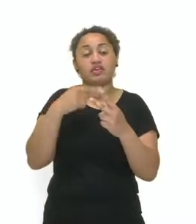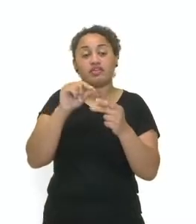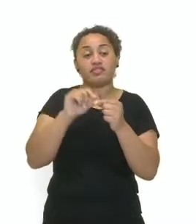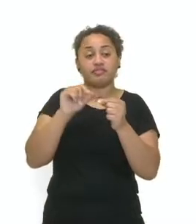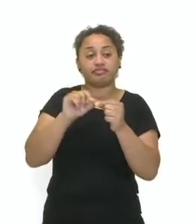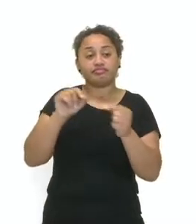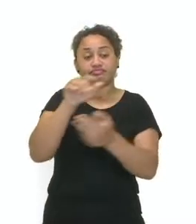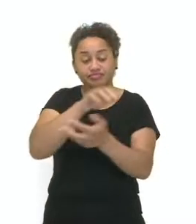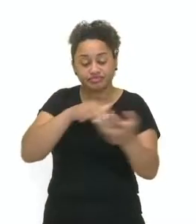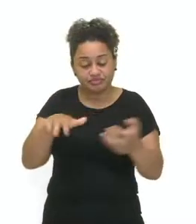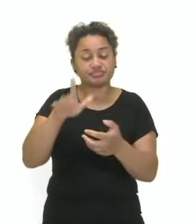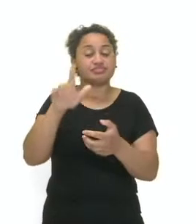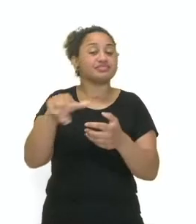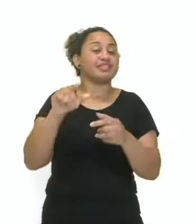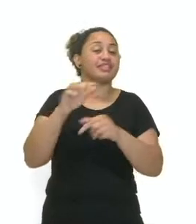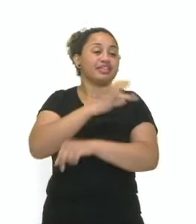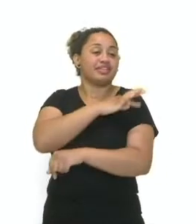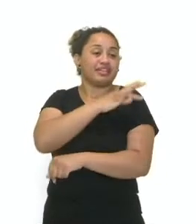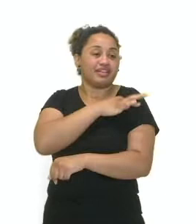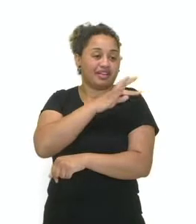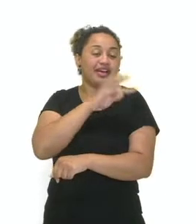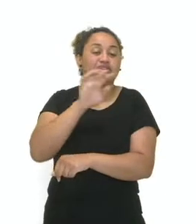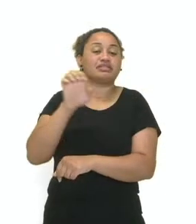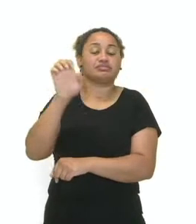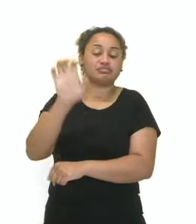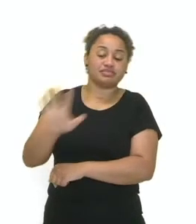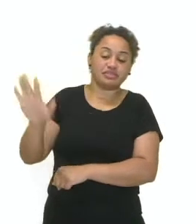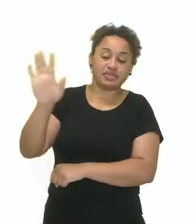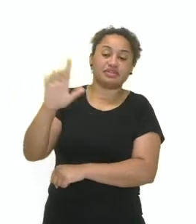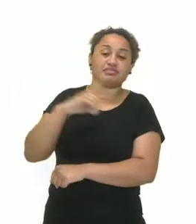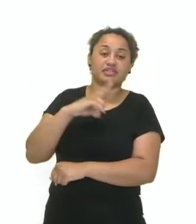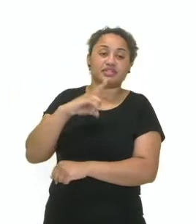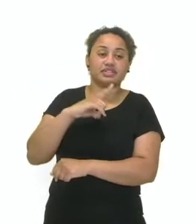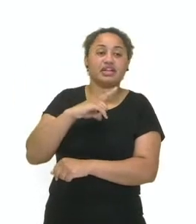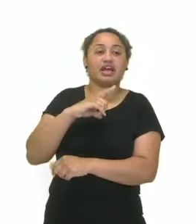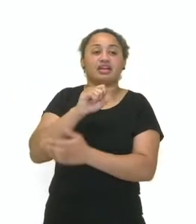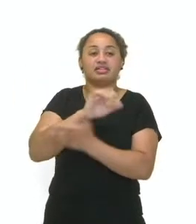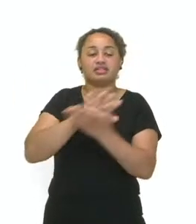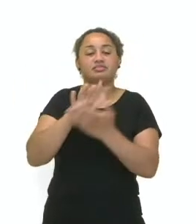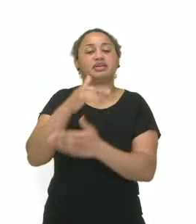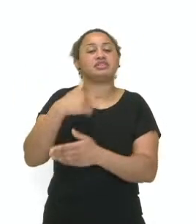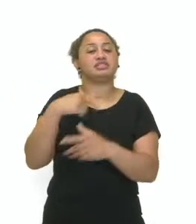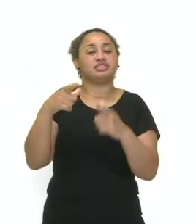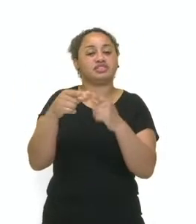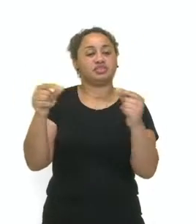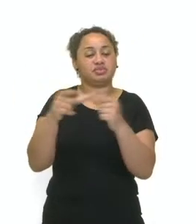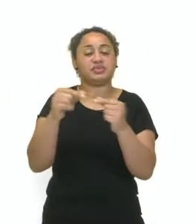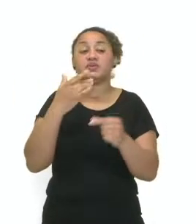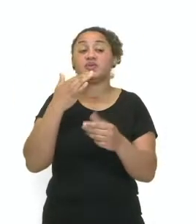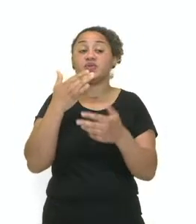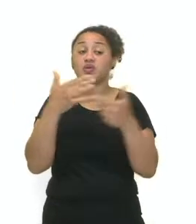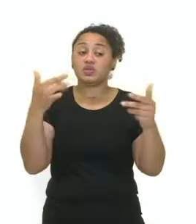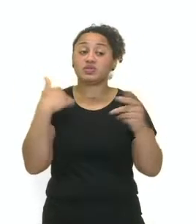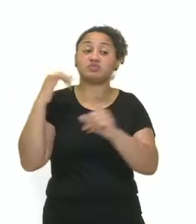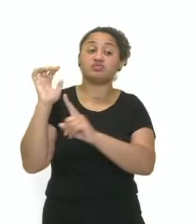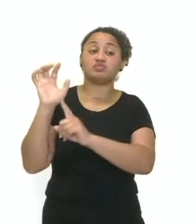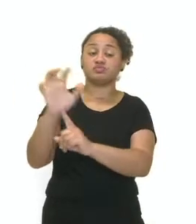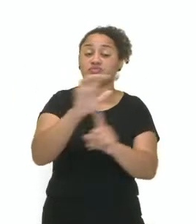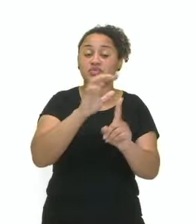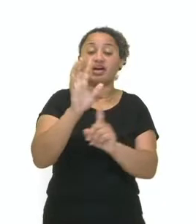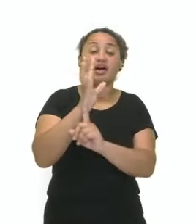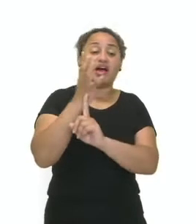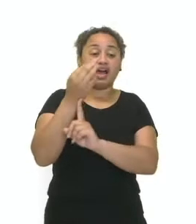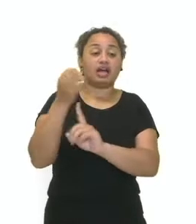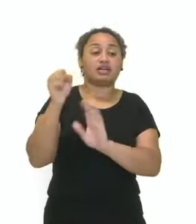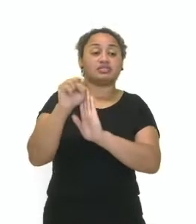revolucionando a xilogravura, a chegada à Europa das gravuras japonesas coloridas, que tiveram grande influência sobre as artes do